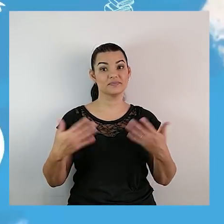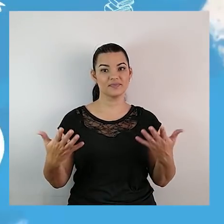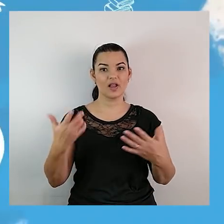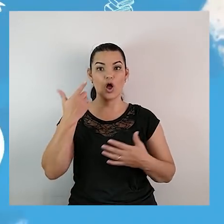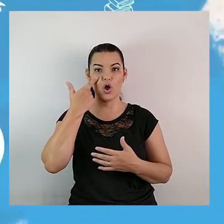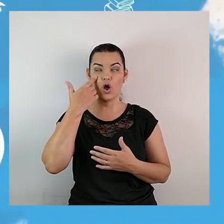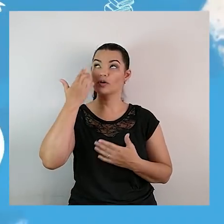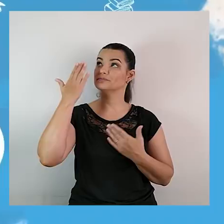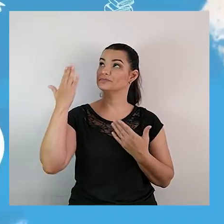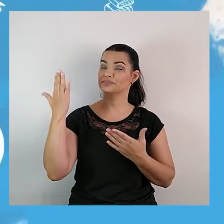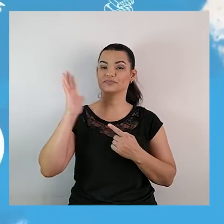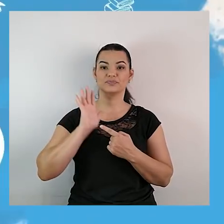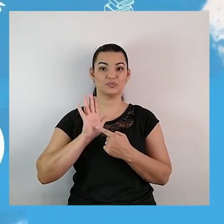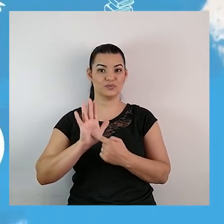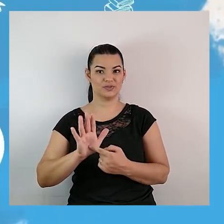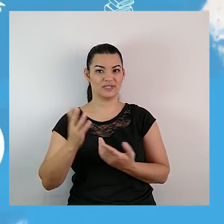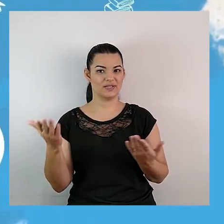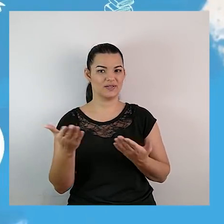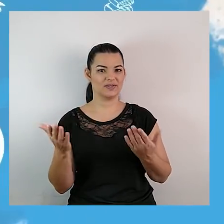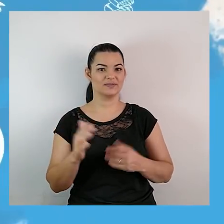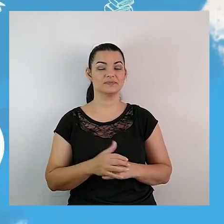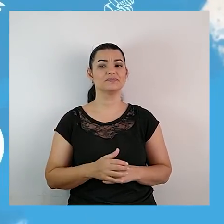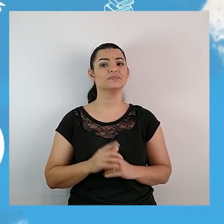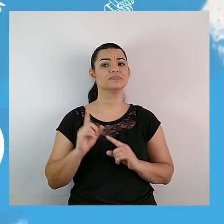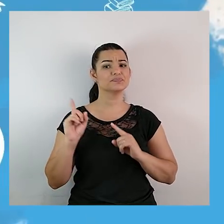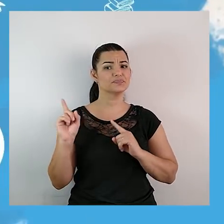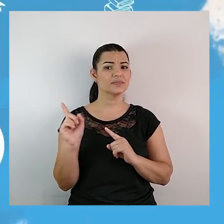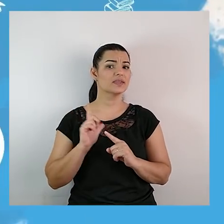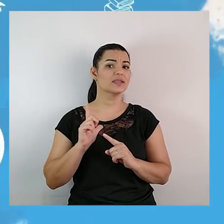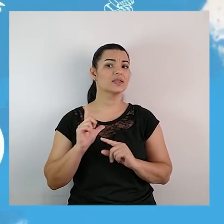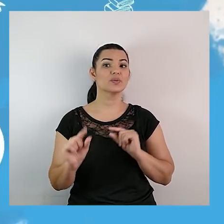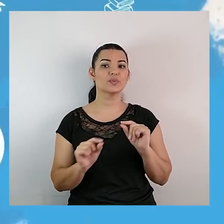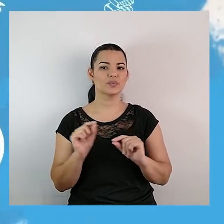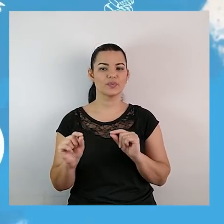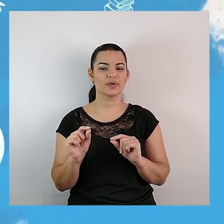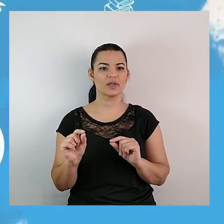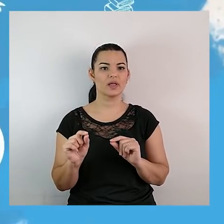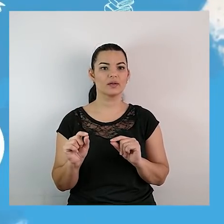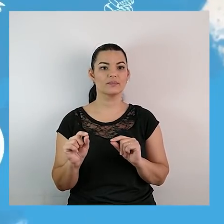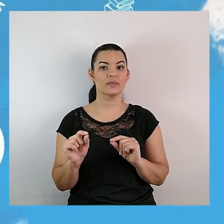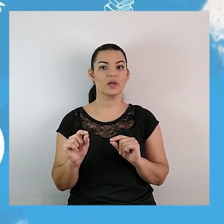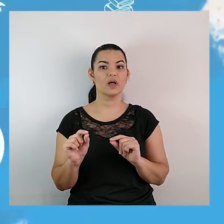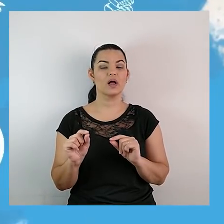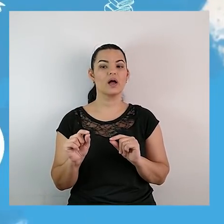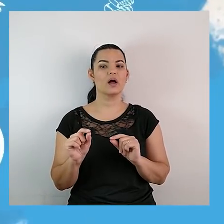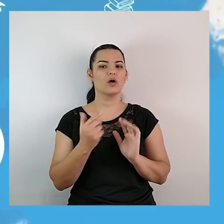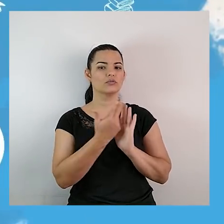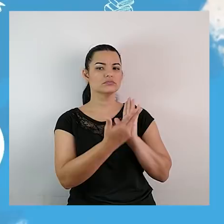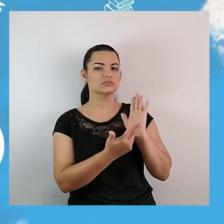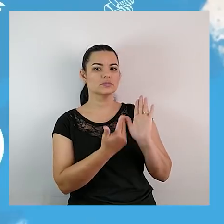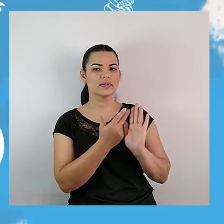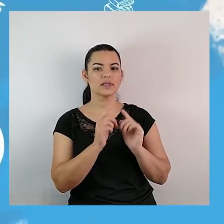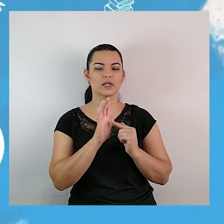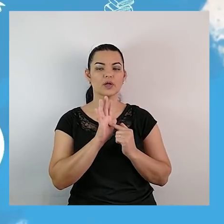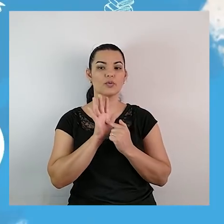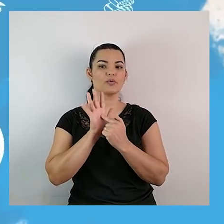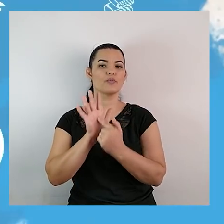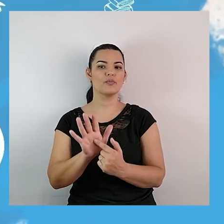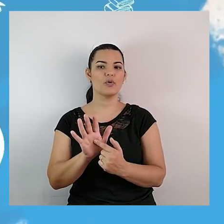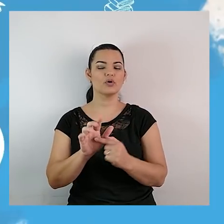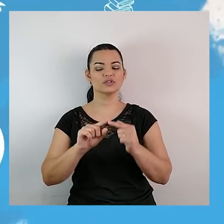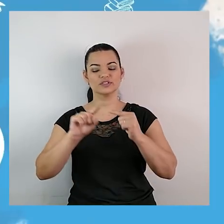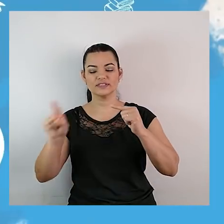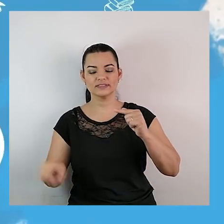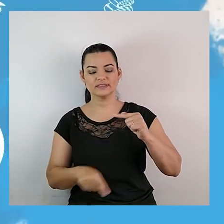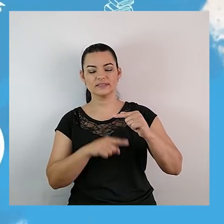Então, olha só o que a Pro vai mostrar. Aqui nós temos um esquema mostrando o ciclo de